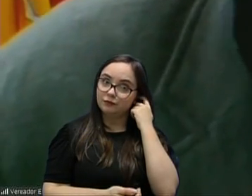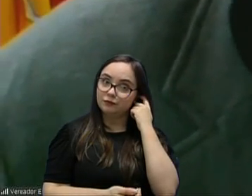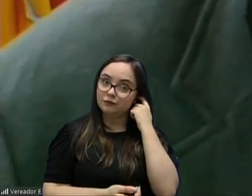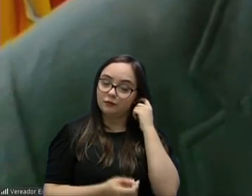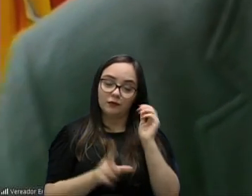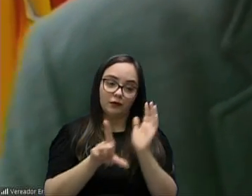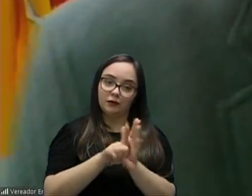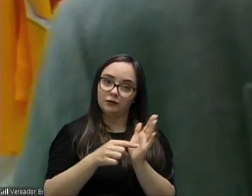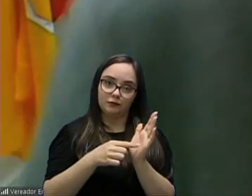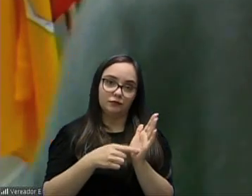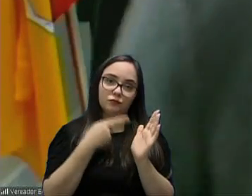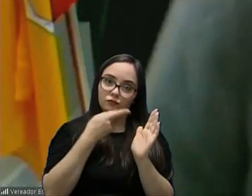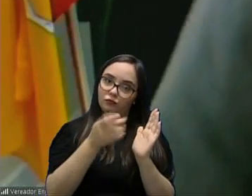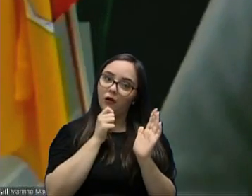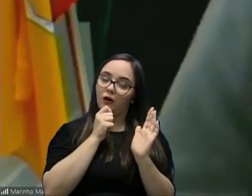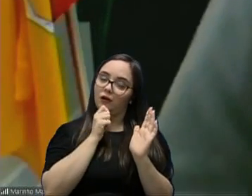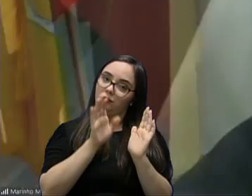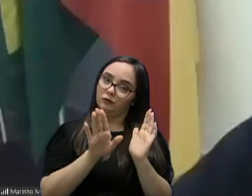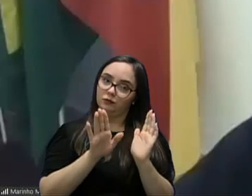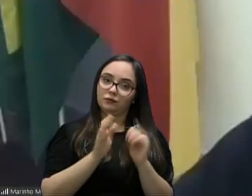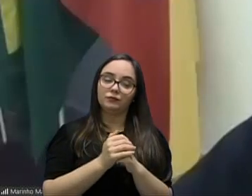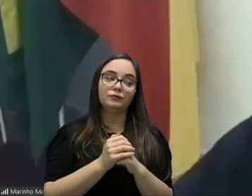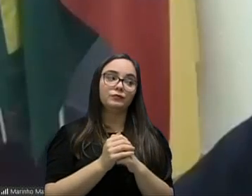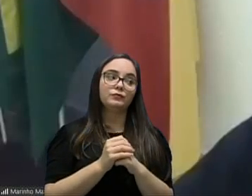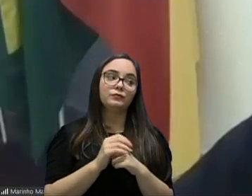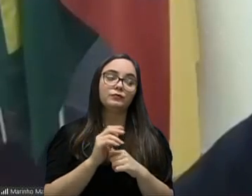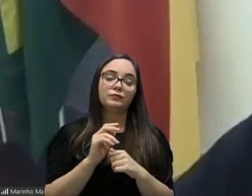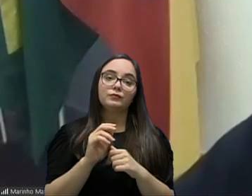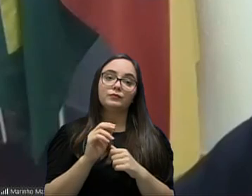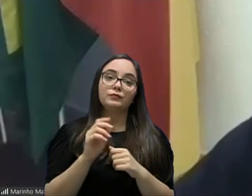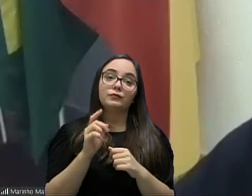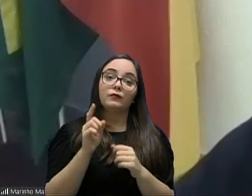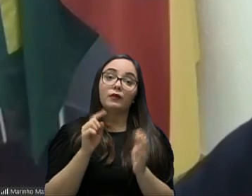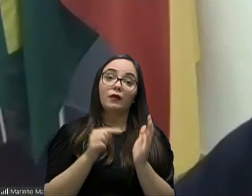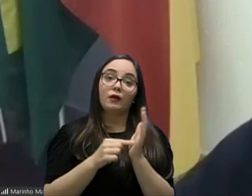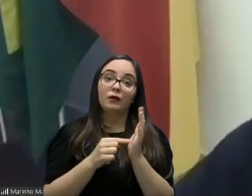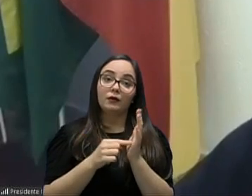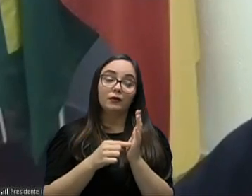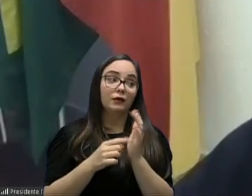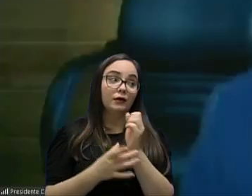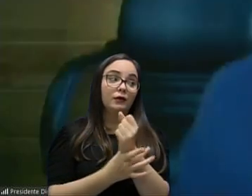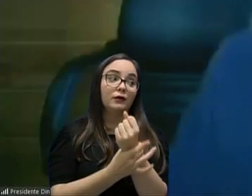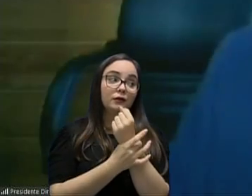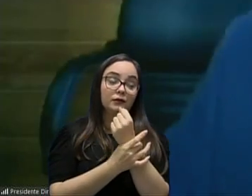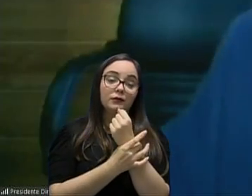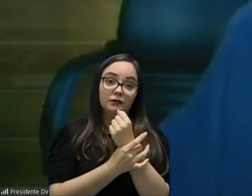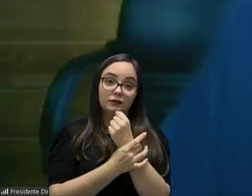Não é isso que diz a lei. Não é isso. A garantia, Hudson, o vereador Hudson. A garantia.